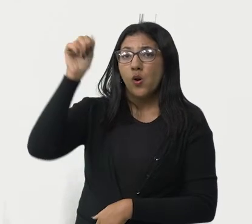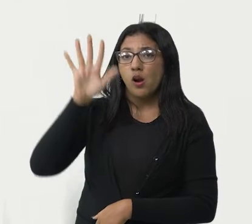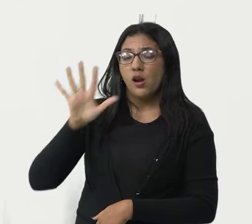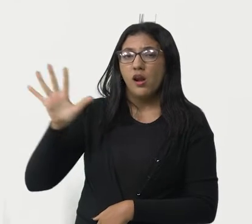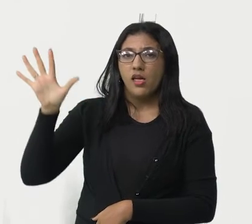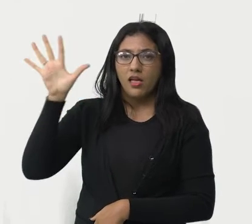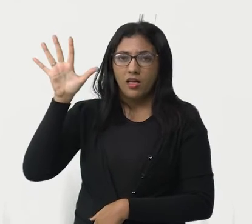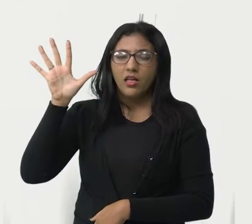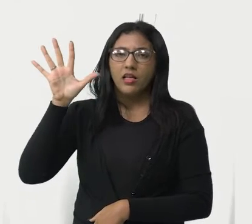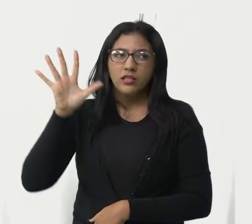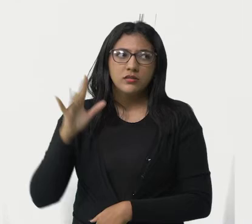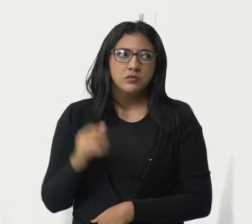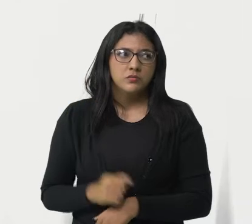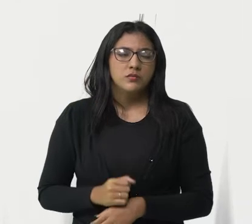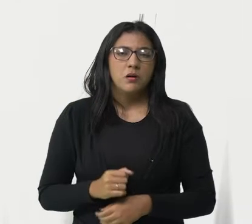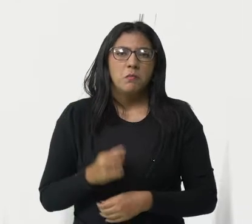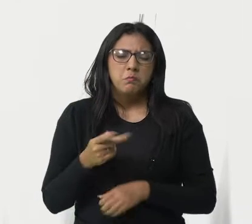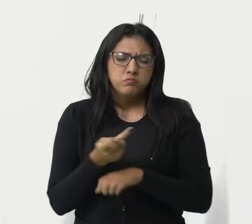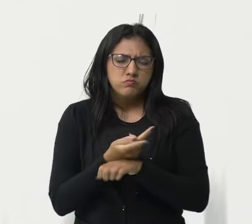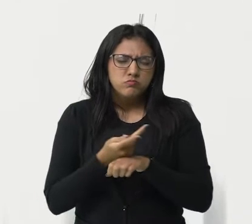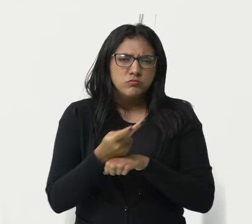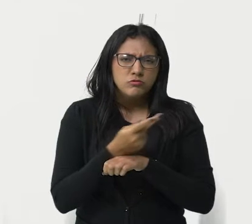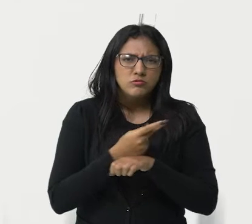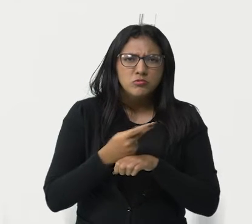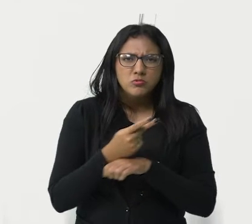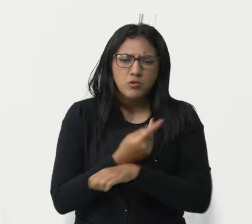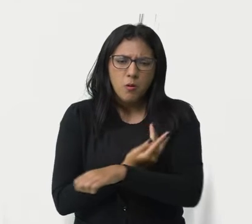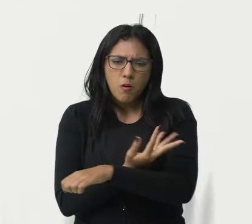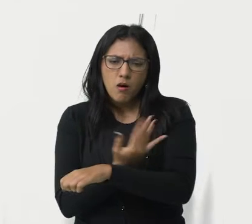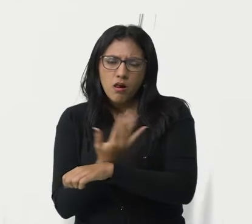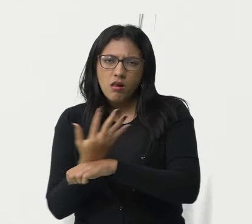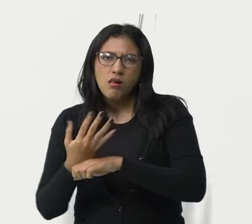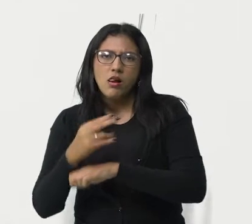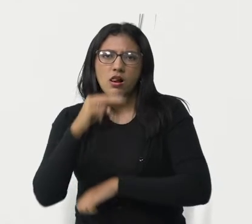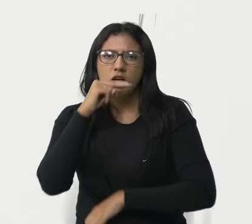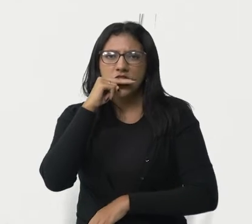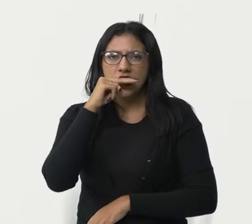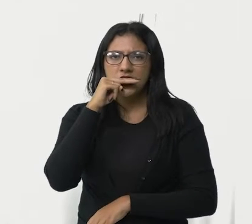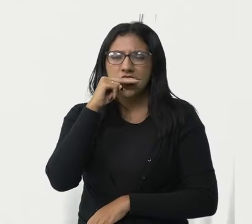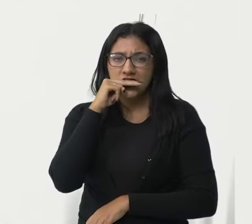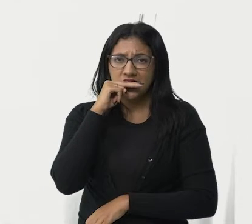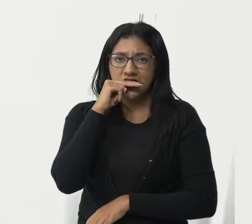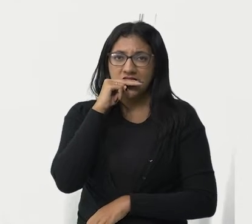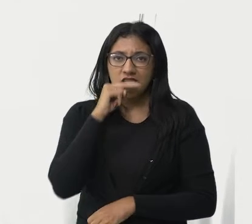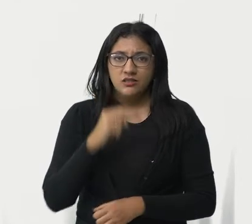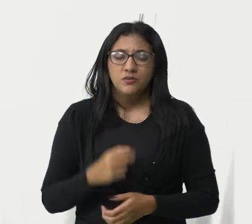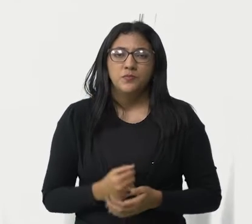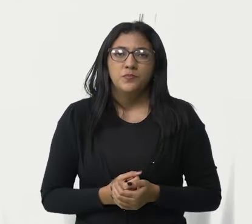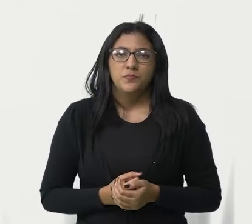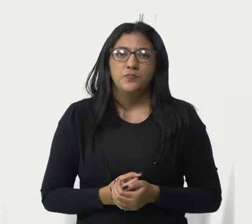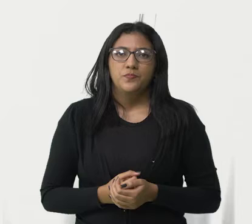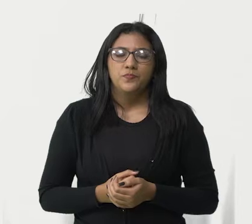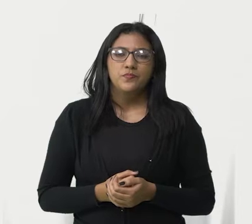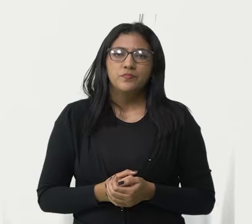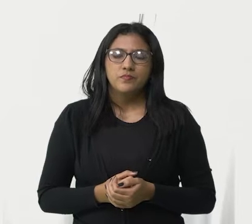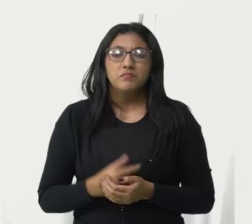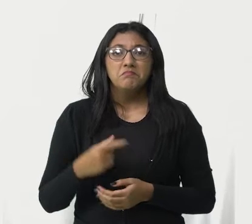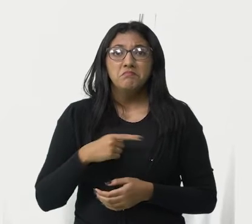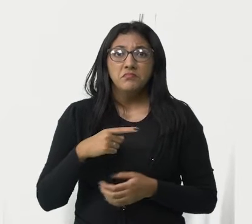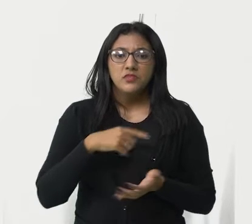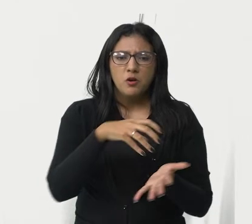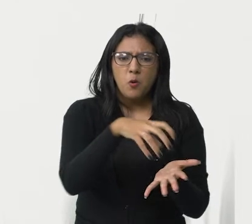a produção da cana-de-açúcar. E nesse período, gente, a ocupação